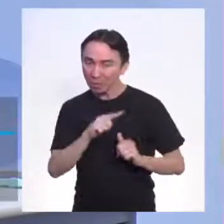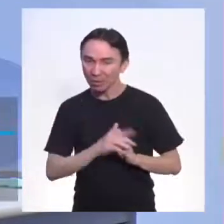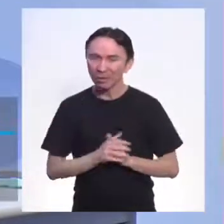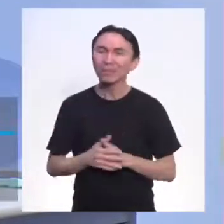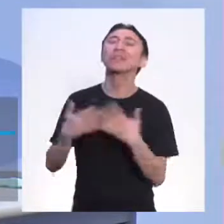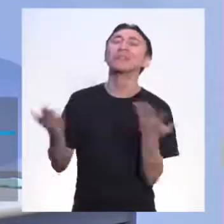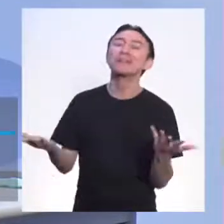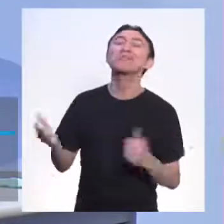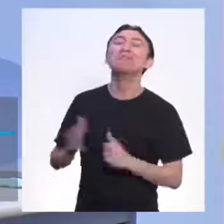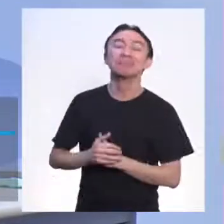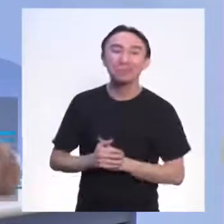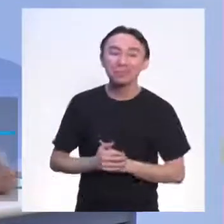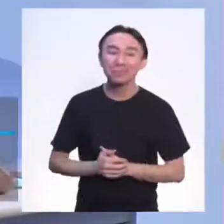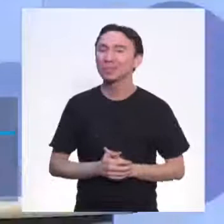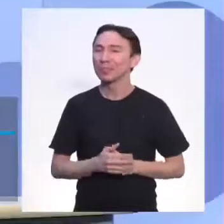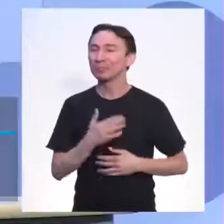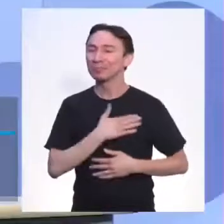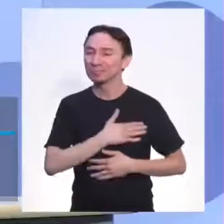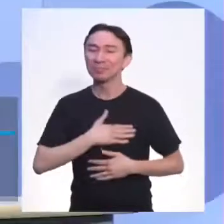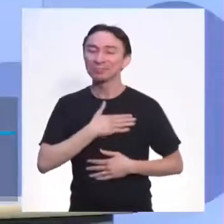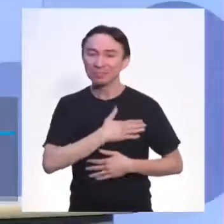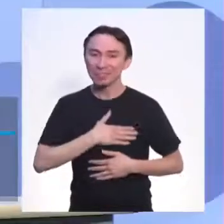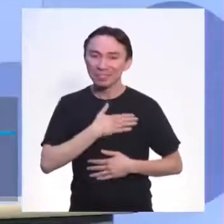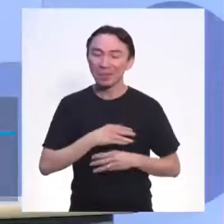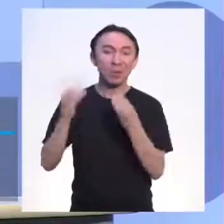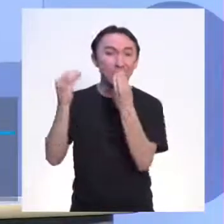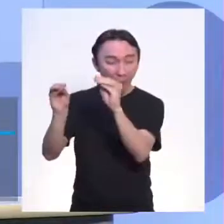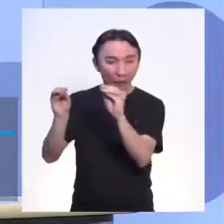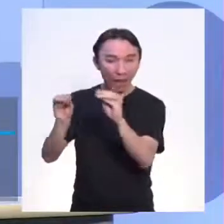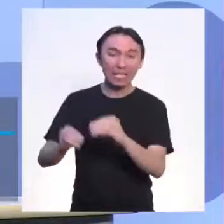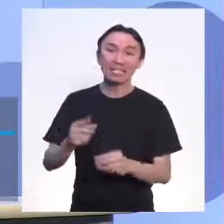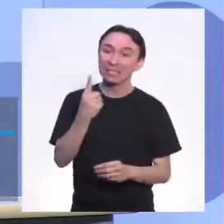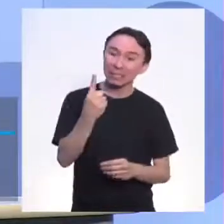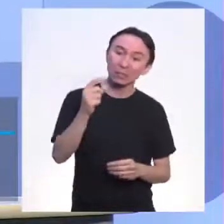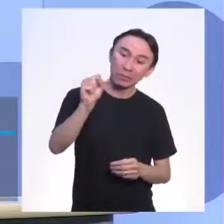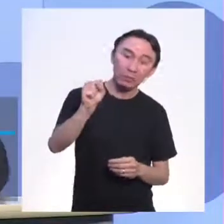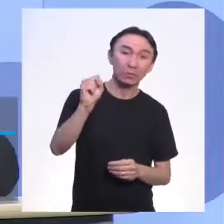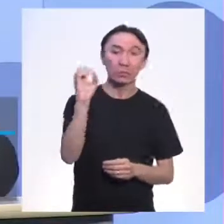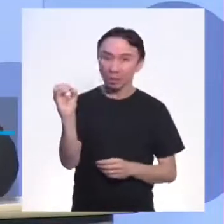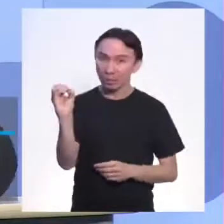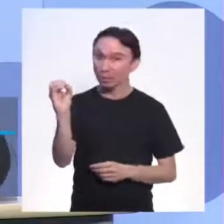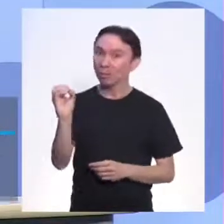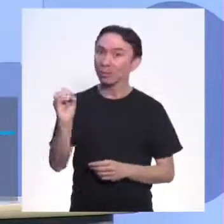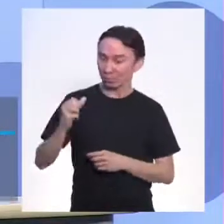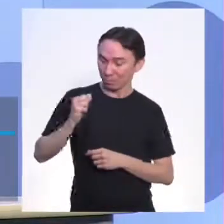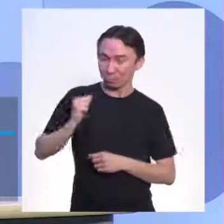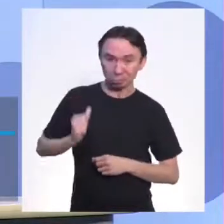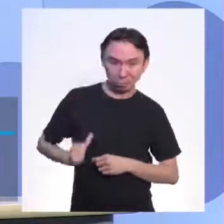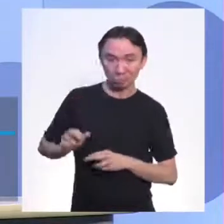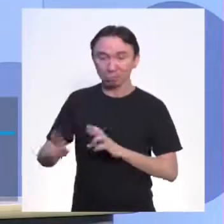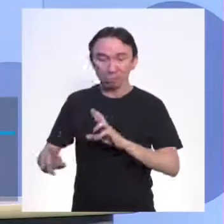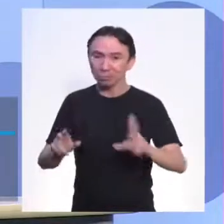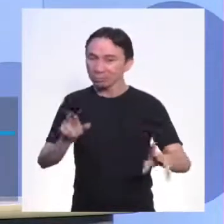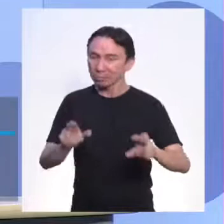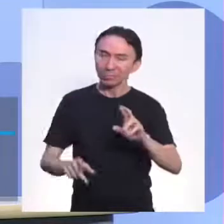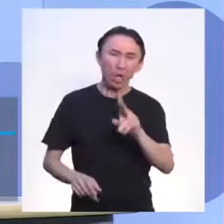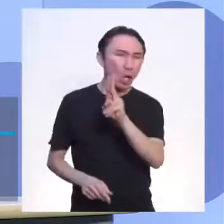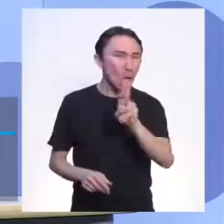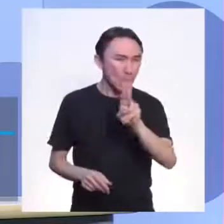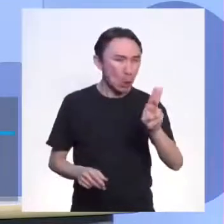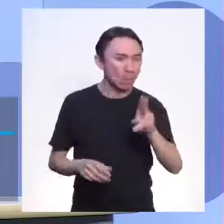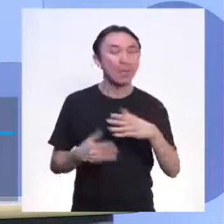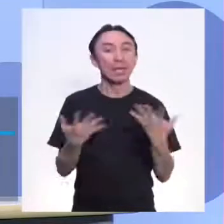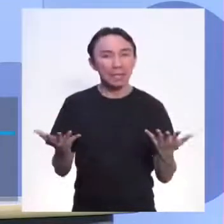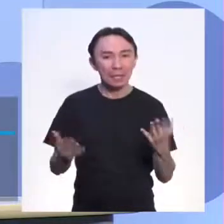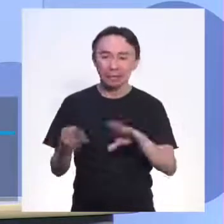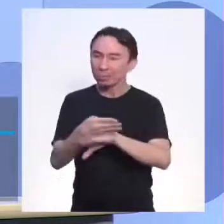lá? Olha, gostei de ver. Eles colocaram que são 180 bolsas diferentes. Então, nomes de algumas pessoas que estão participando.